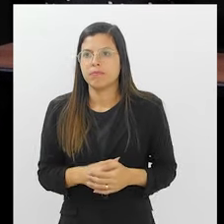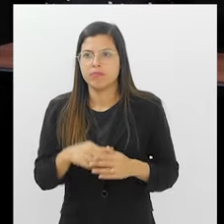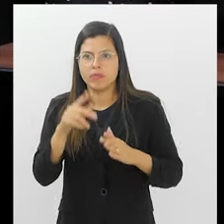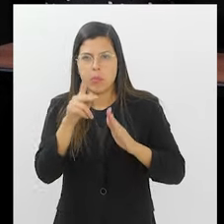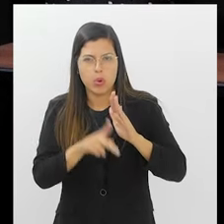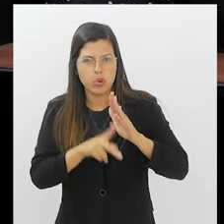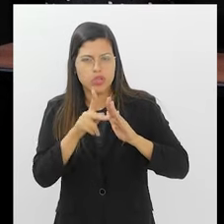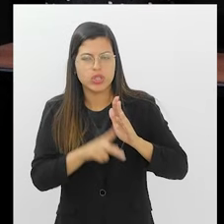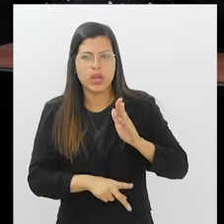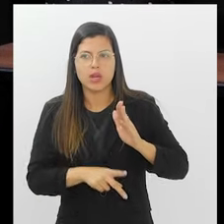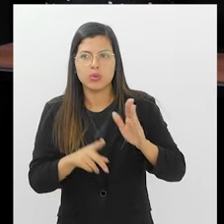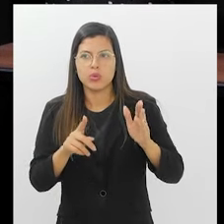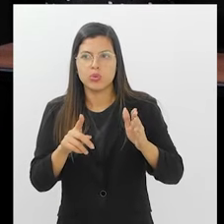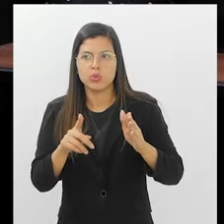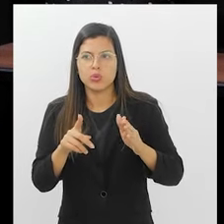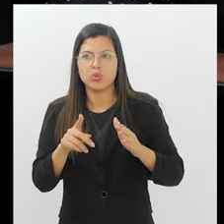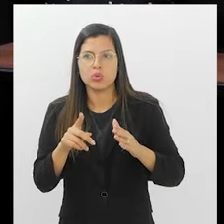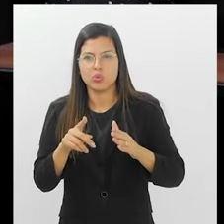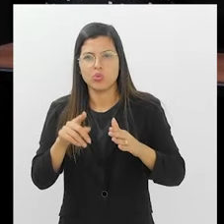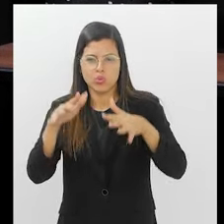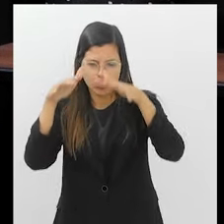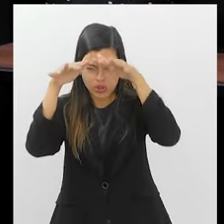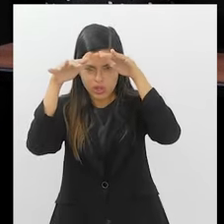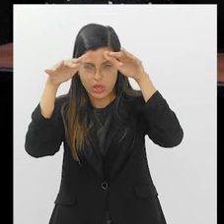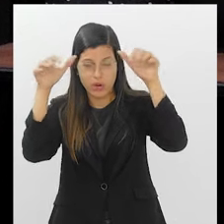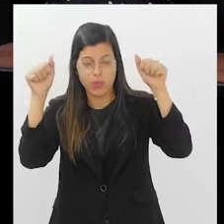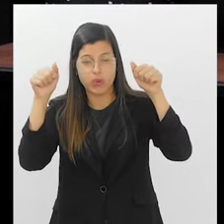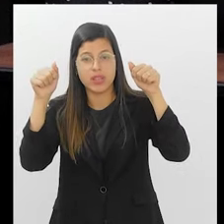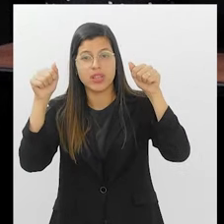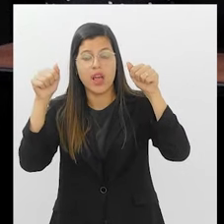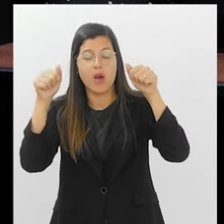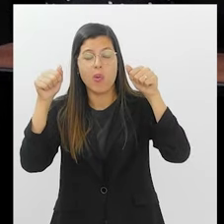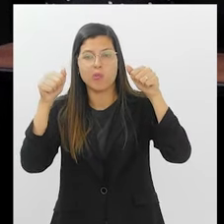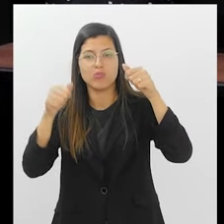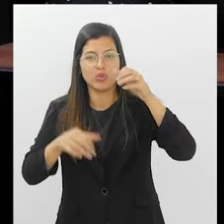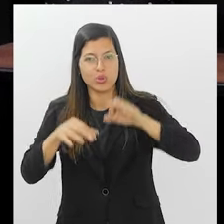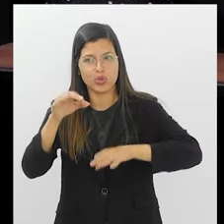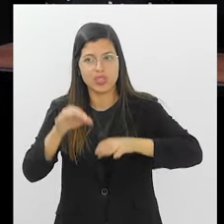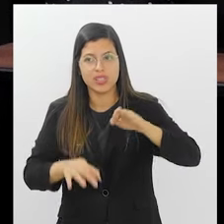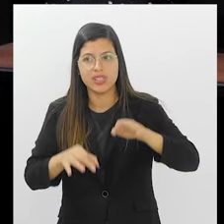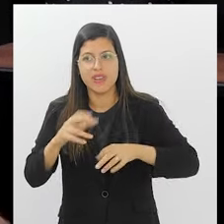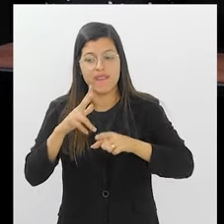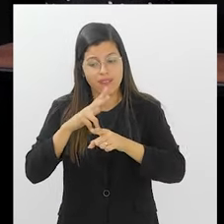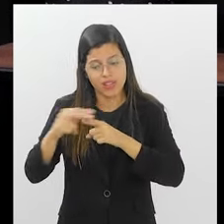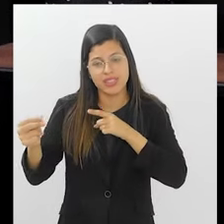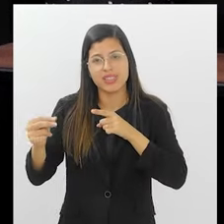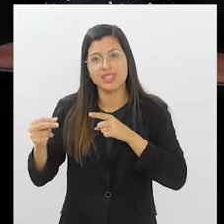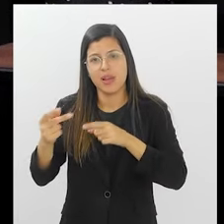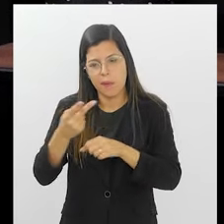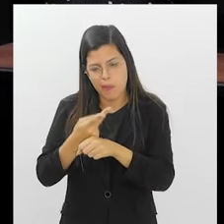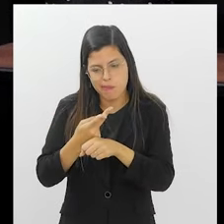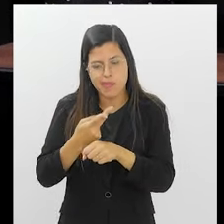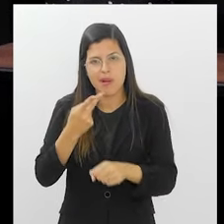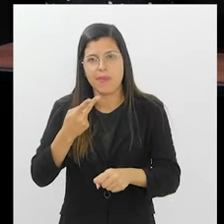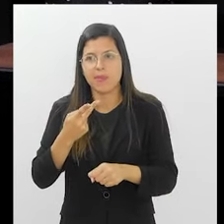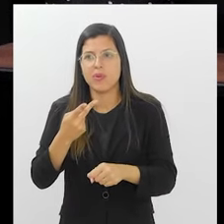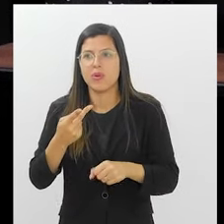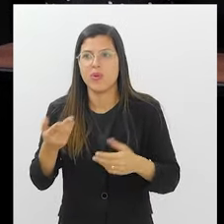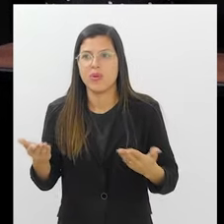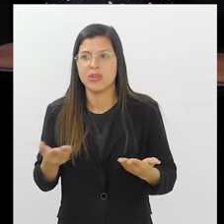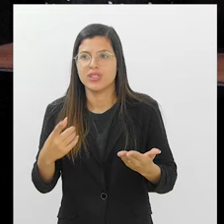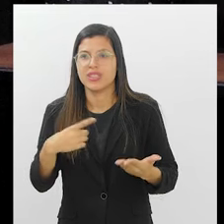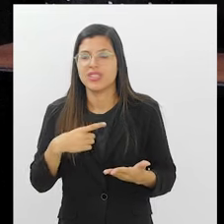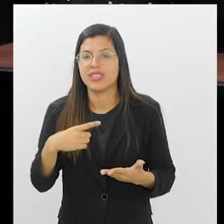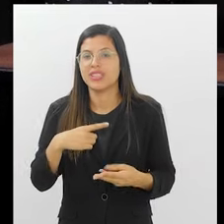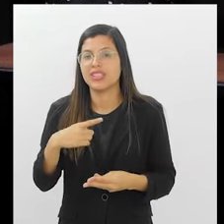de um projeto junto ao Tribunal de Justiça e vencemos e fomos agraciados. E hoje a gente